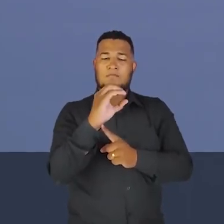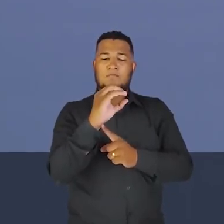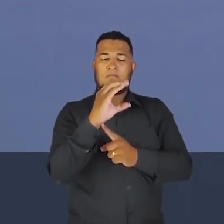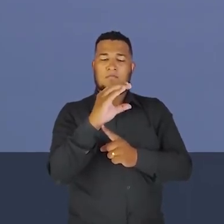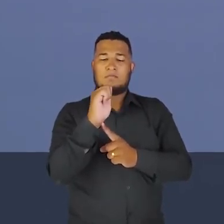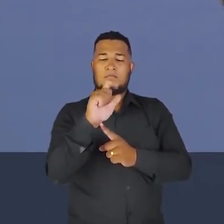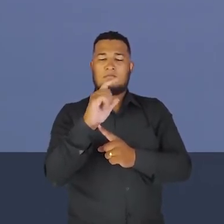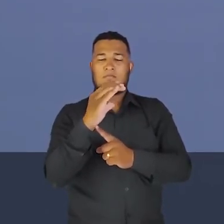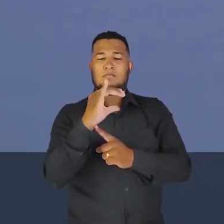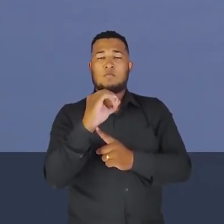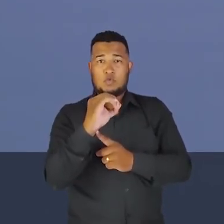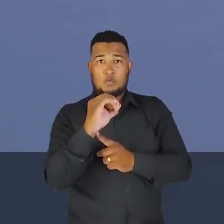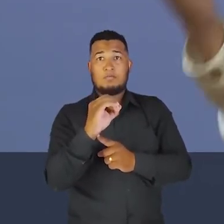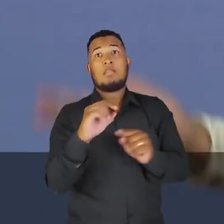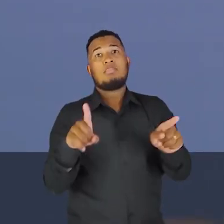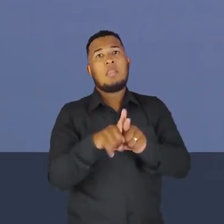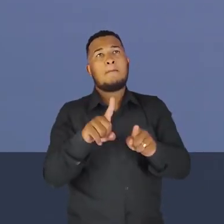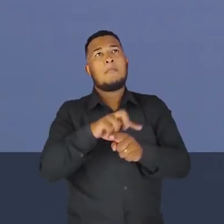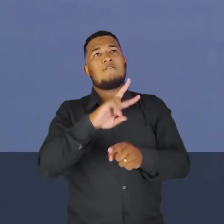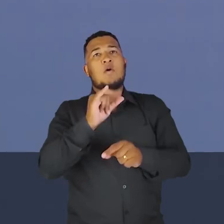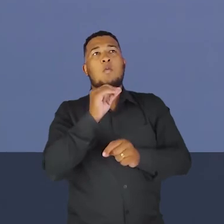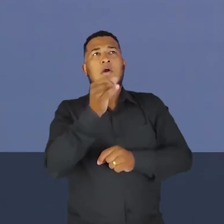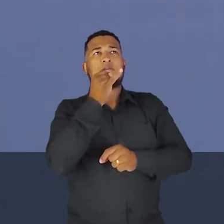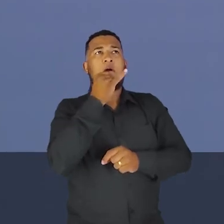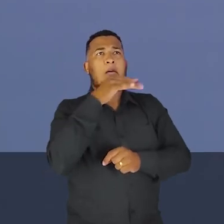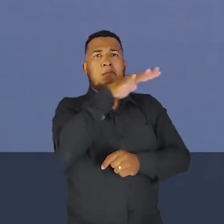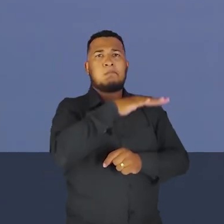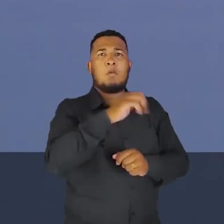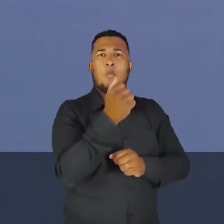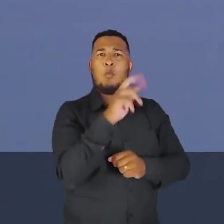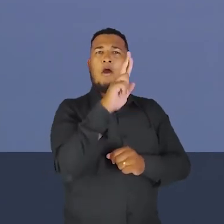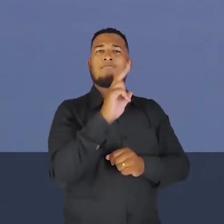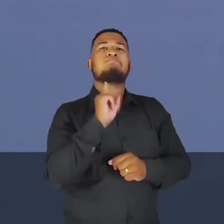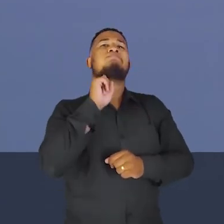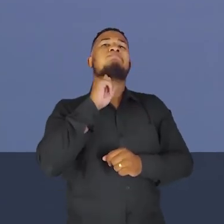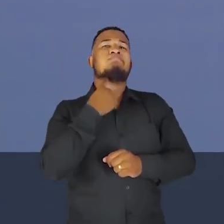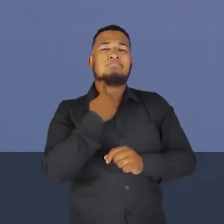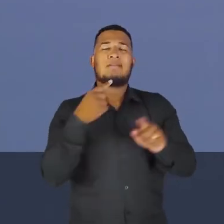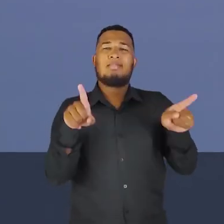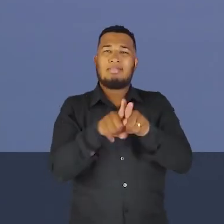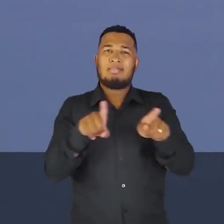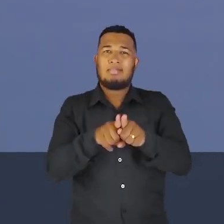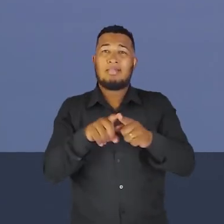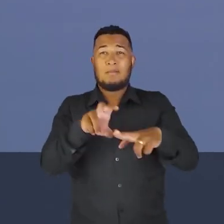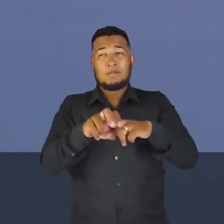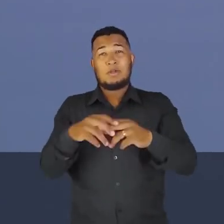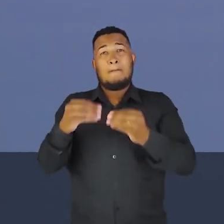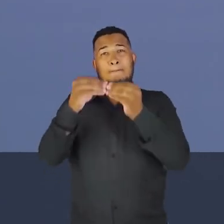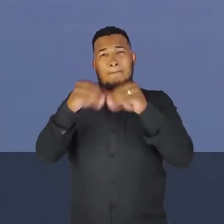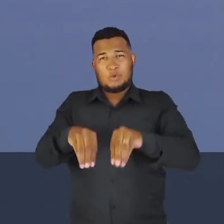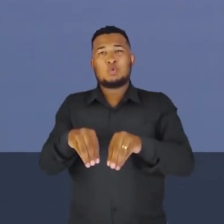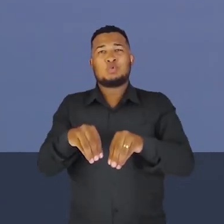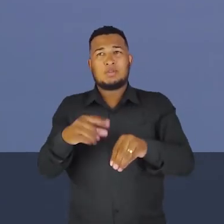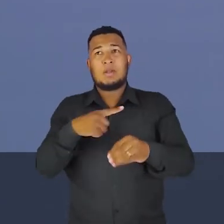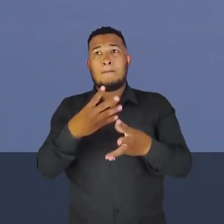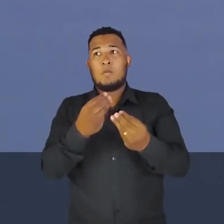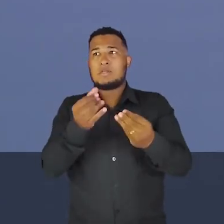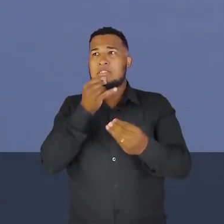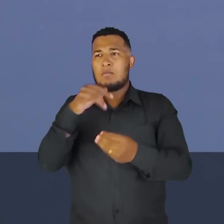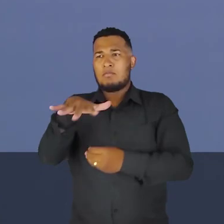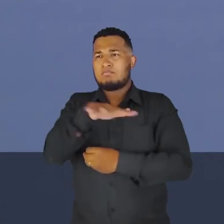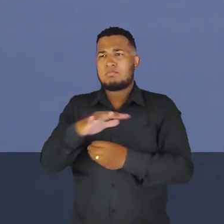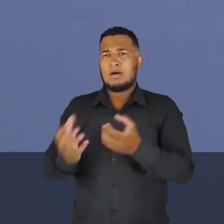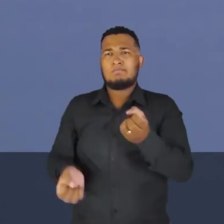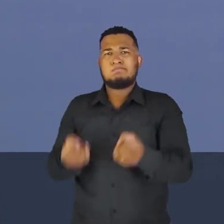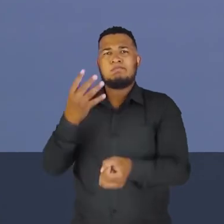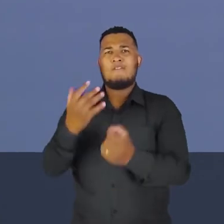poluir o ar, né, ele polui o solo, tá? E causa grandes danos também nas vegetações, como queima, né? Queima a vegetação.